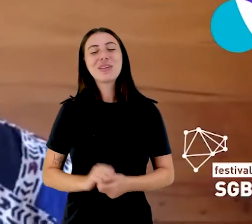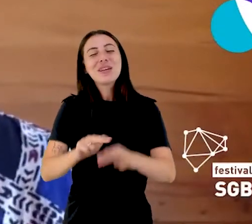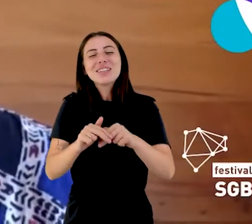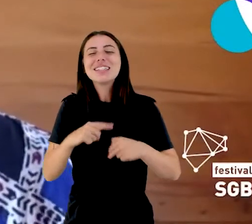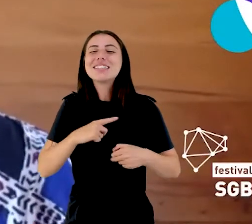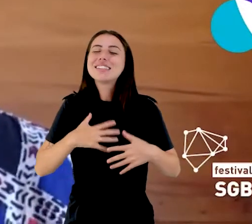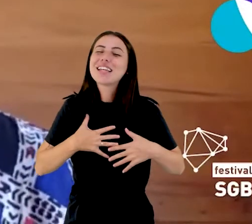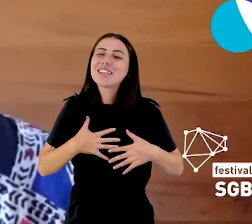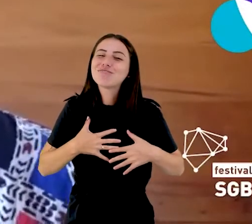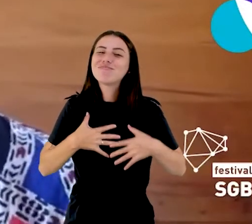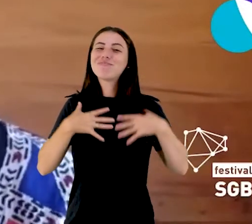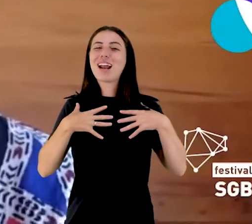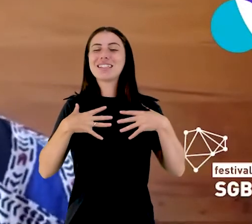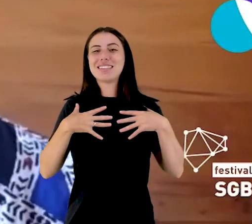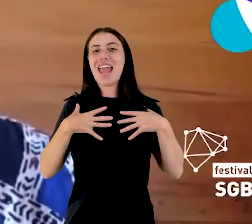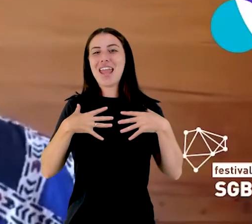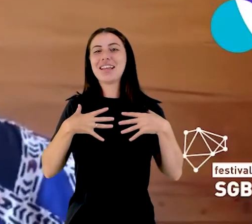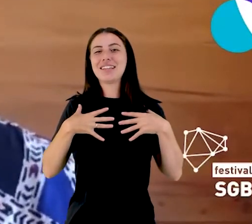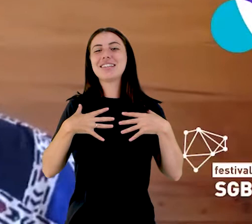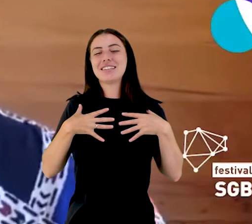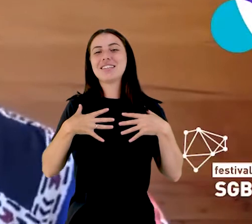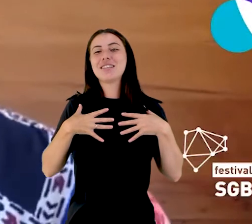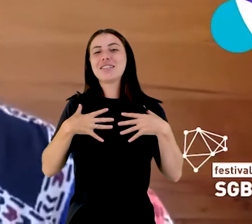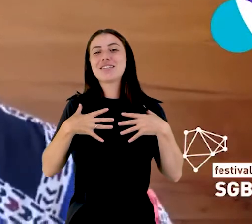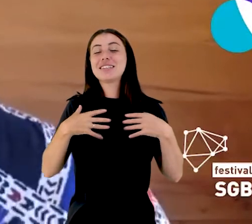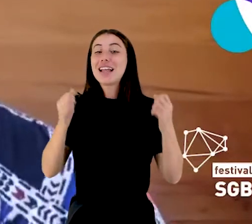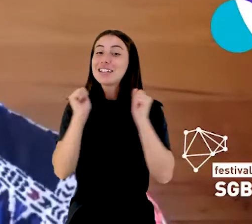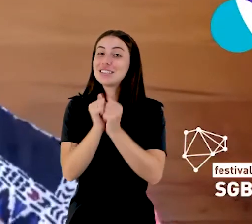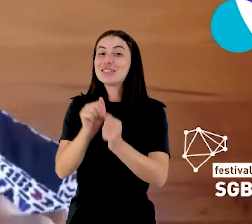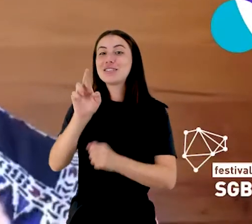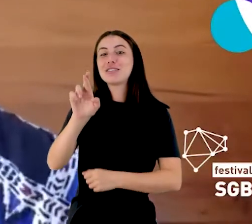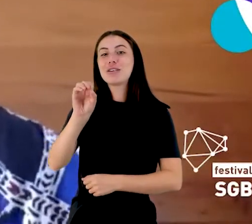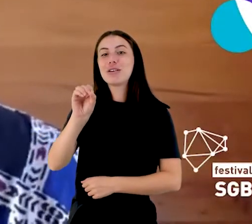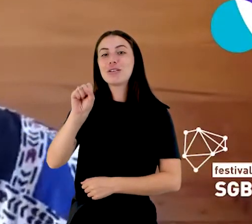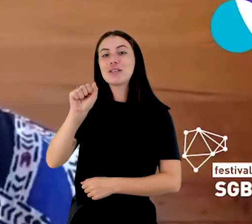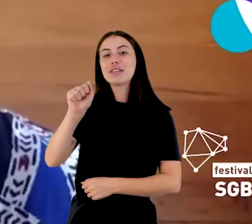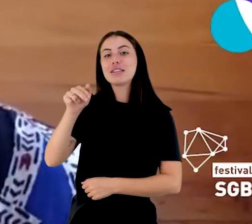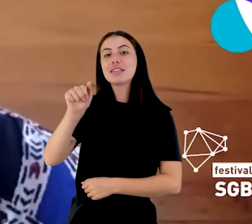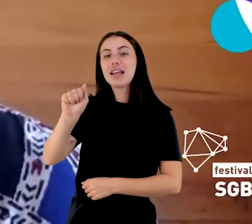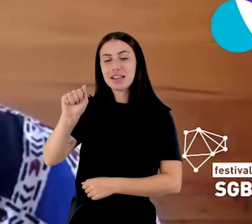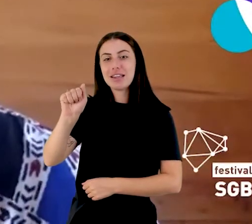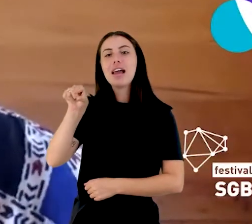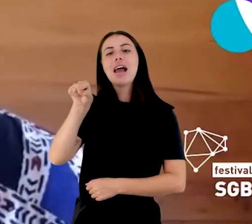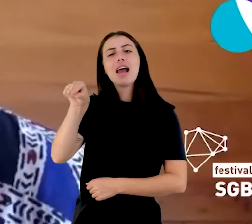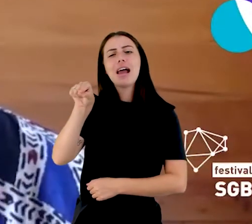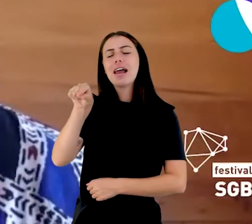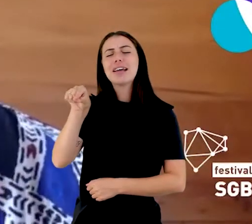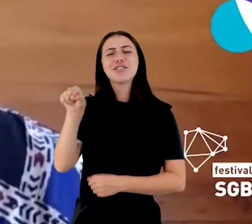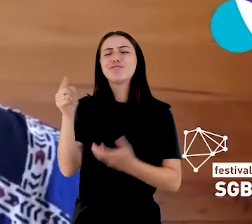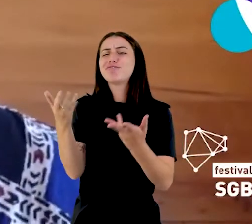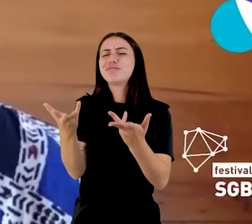importante. E aí eu tenho um grande prazer, assim, e não é exagero, a Rossana me arrepia porque é a minha musa inspiradora na área